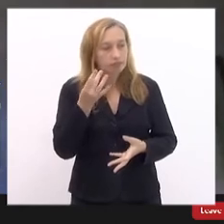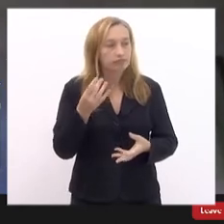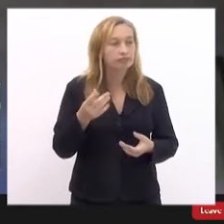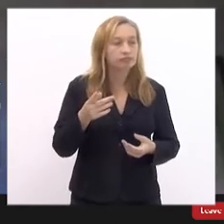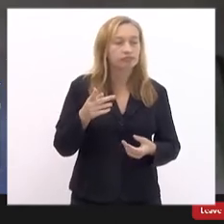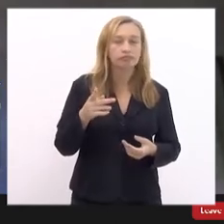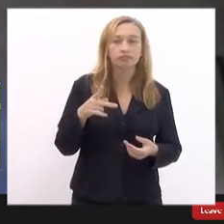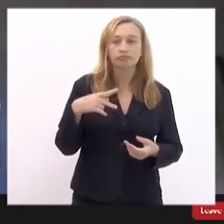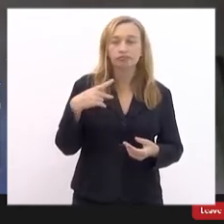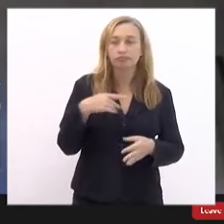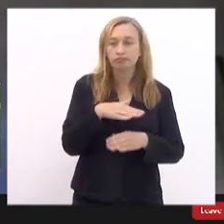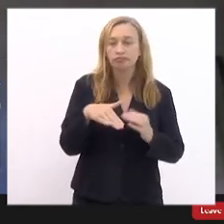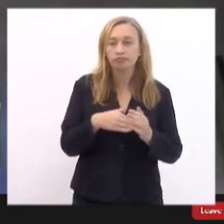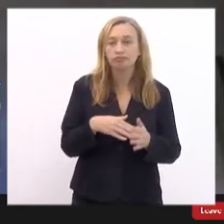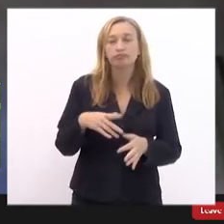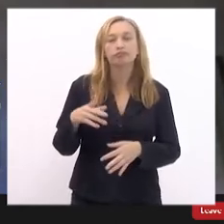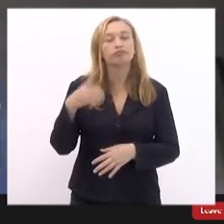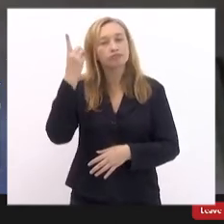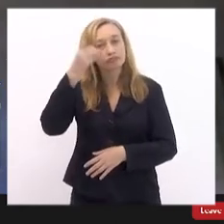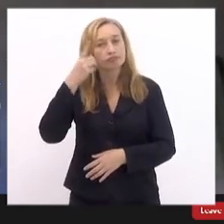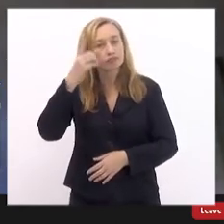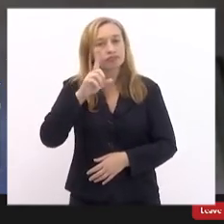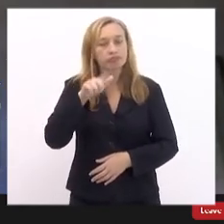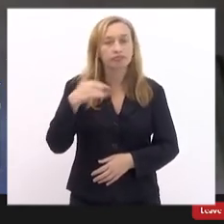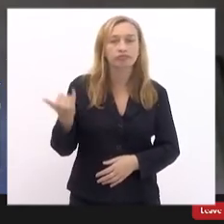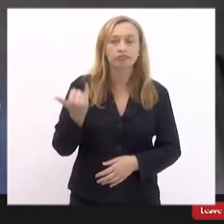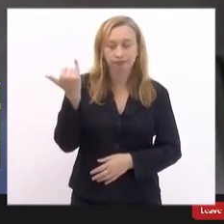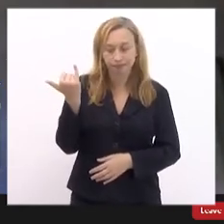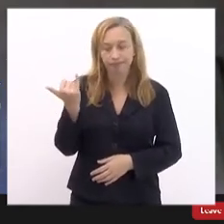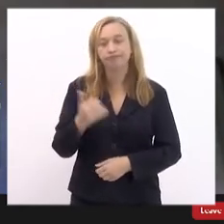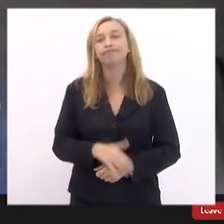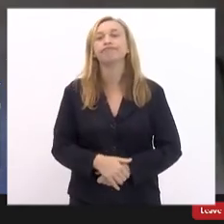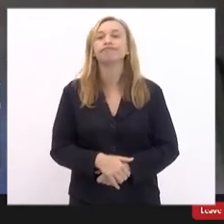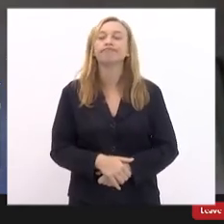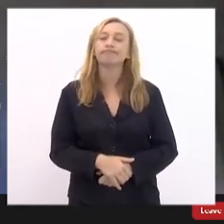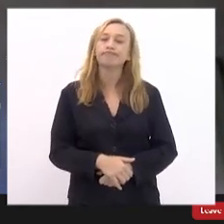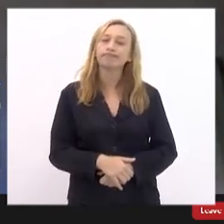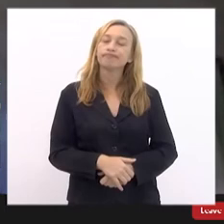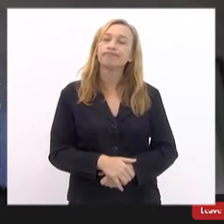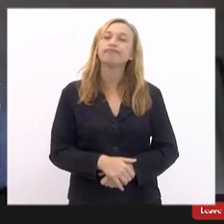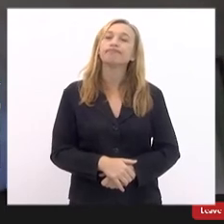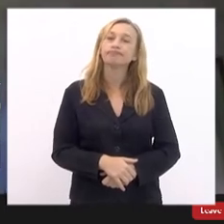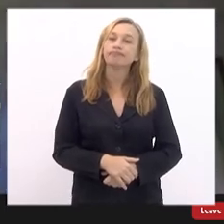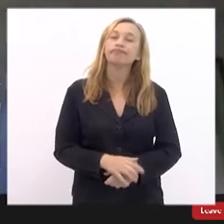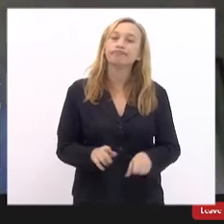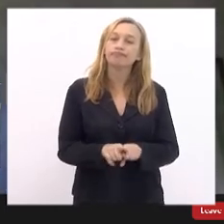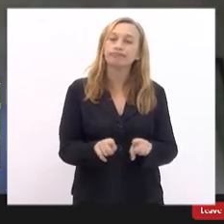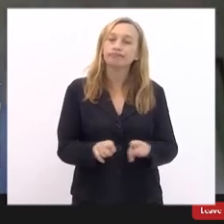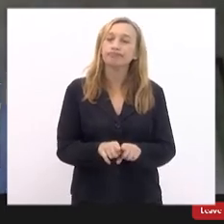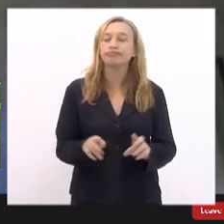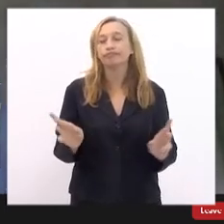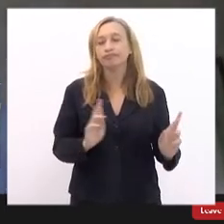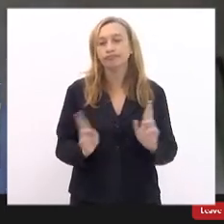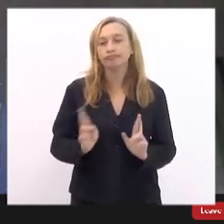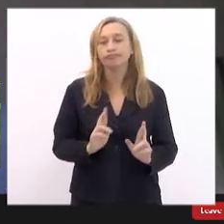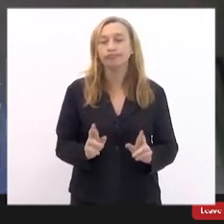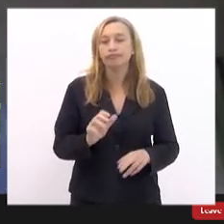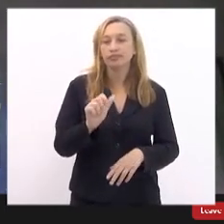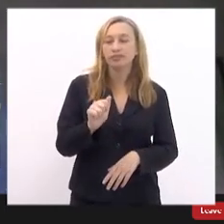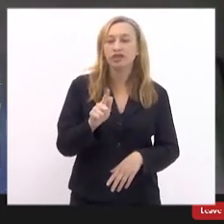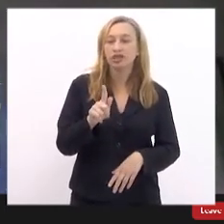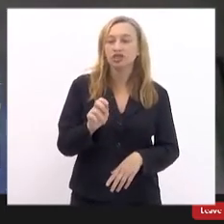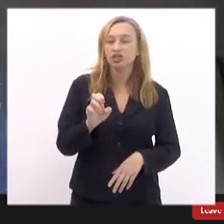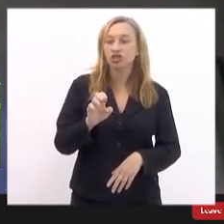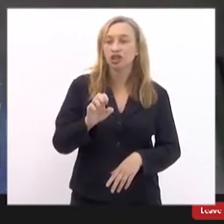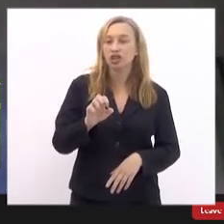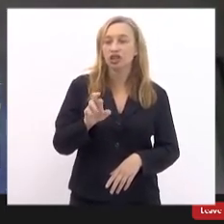parlamentar seria muito importante, né? Especificamente com relação à questão da AGRIO, né, eu vi